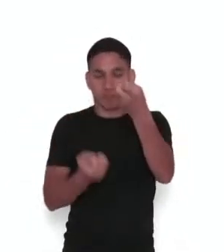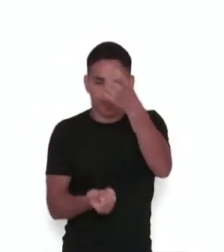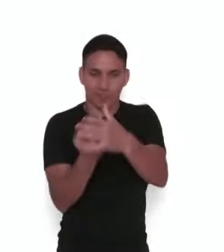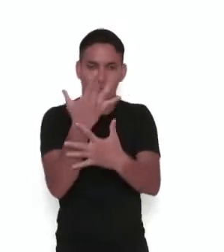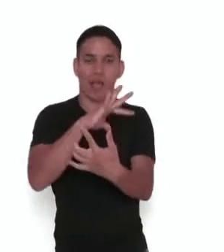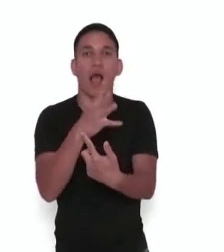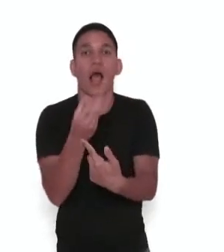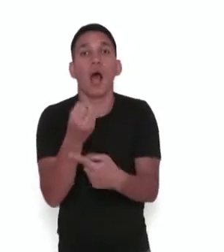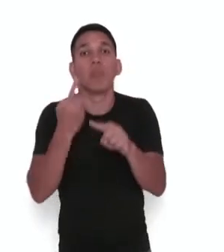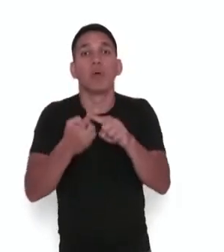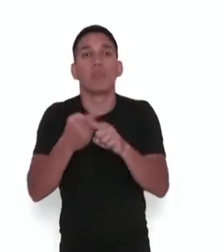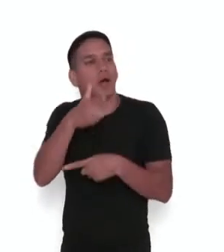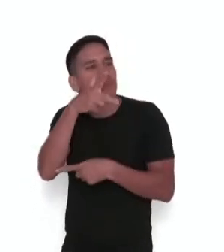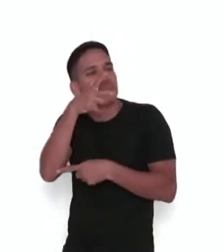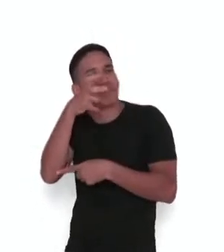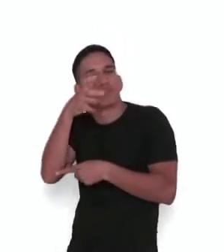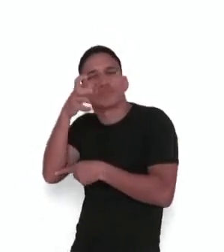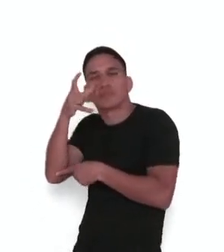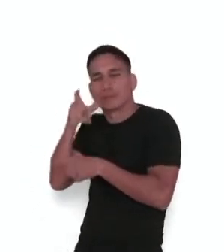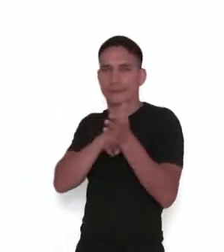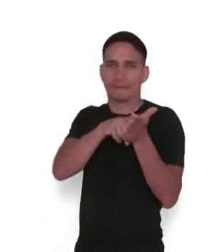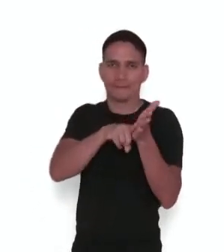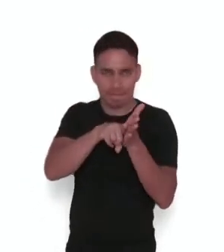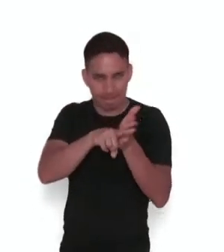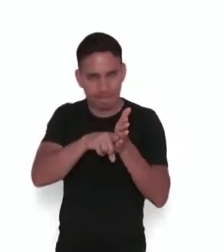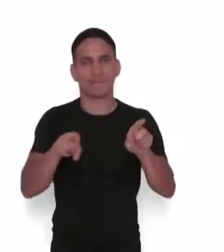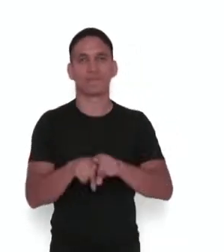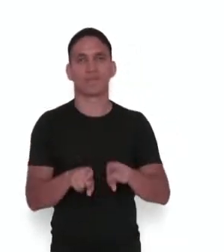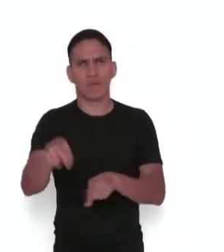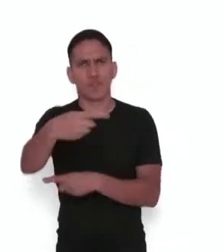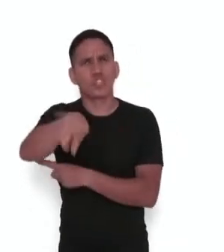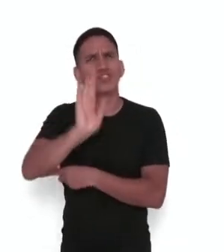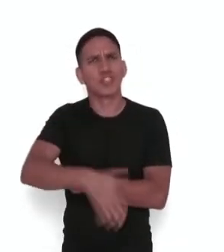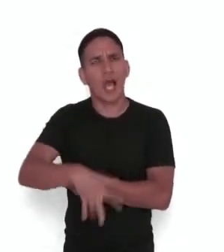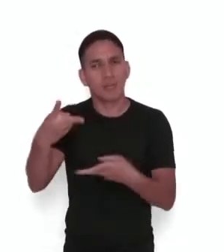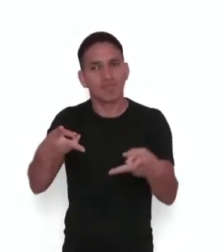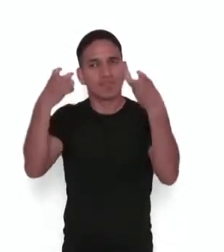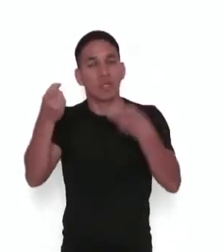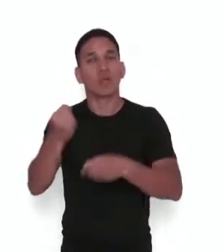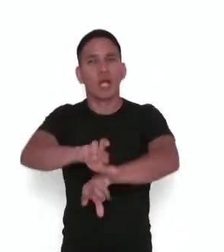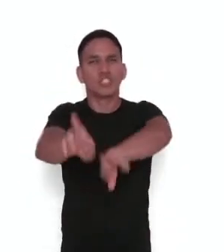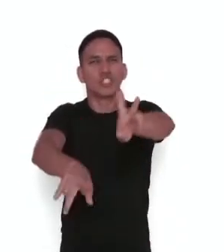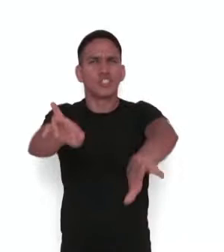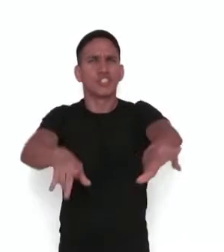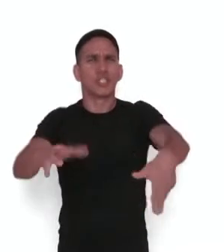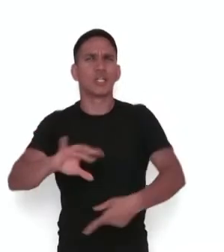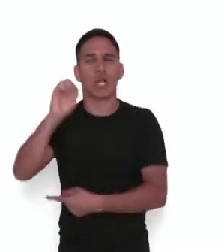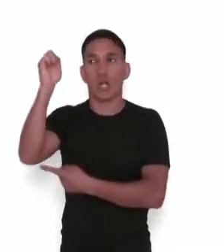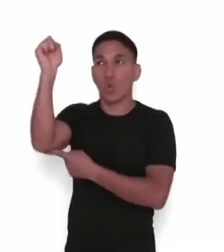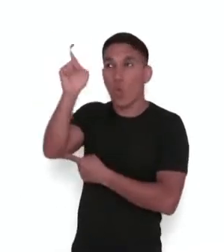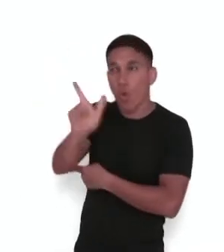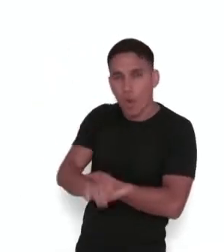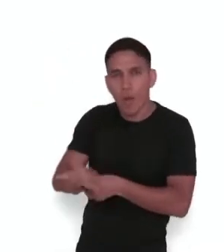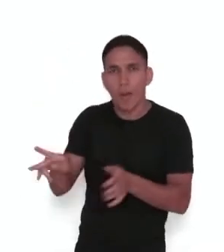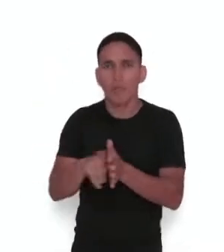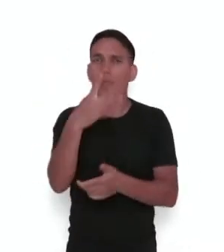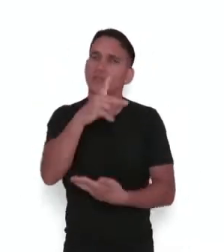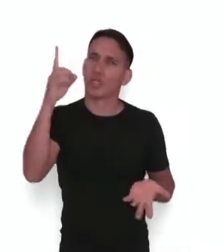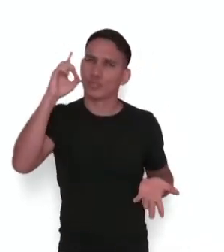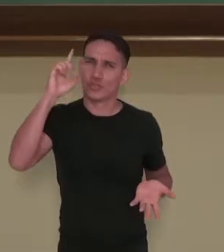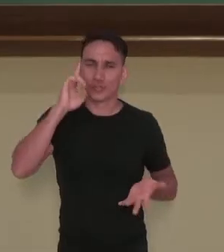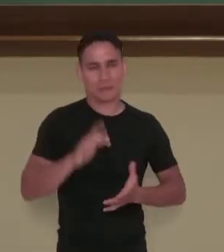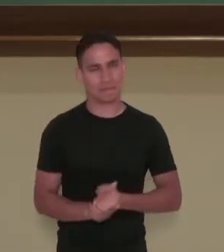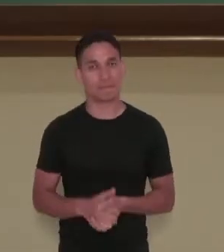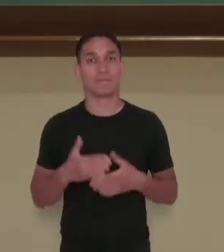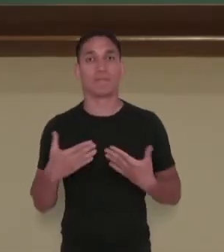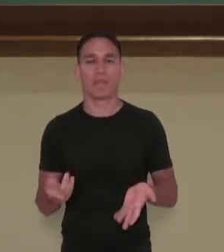suas observações e pesquisas. Você já prestou atenção nas diferentes luzes no seu cotidiano? Bom,